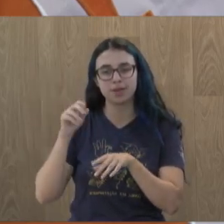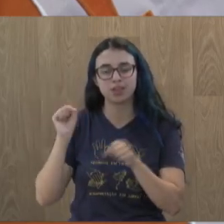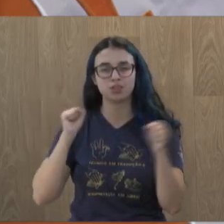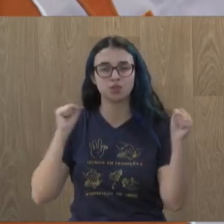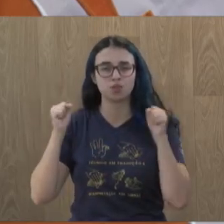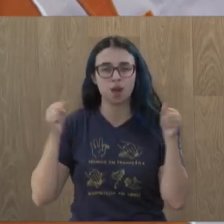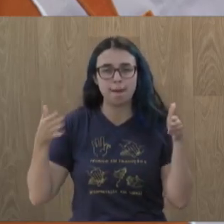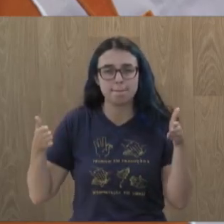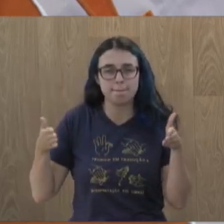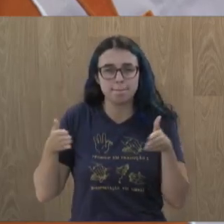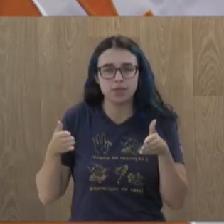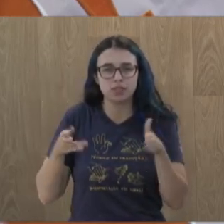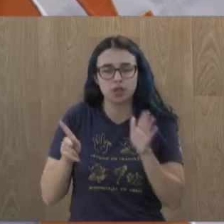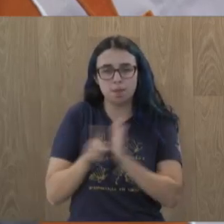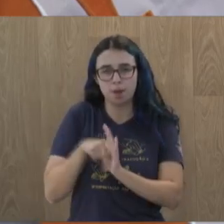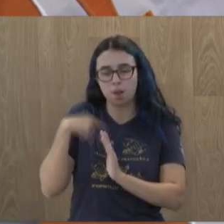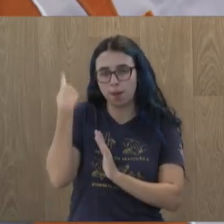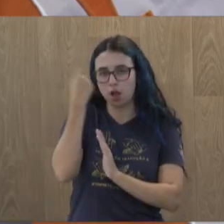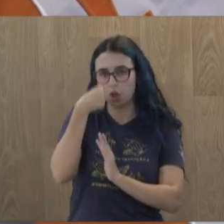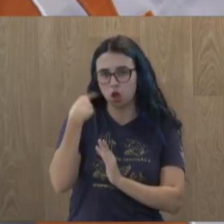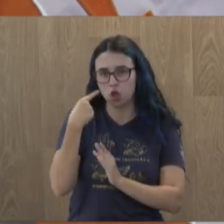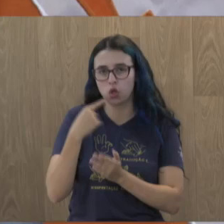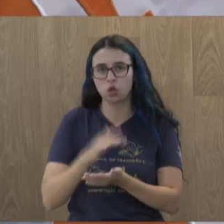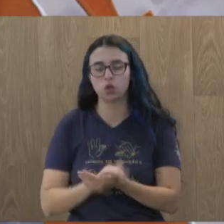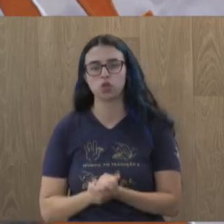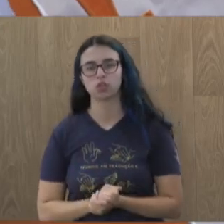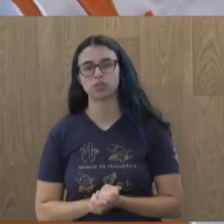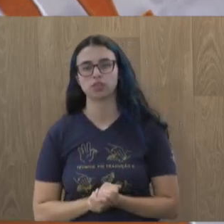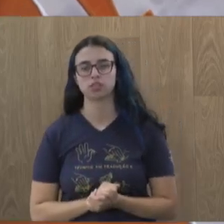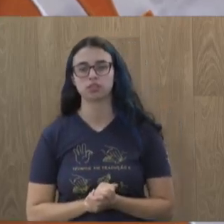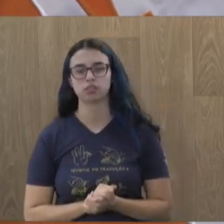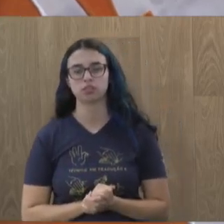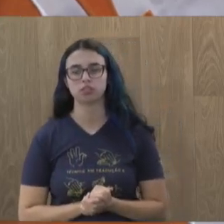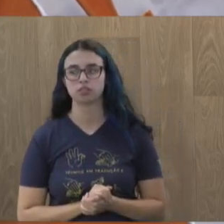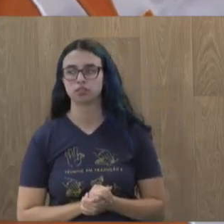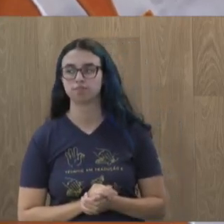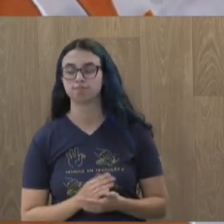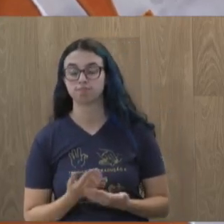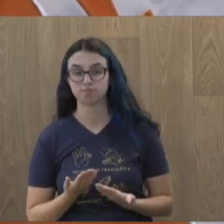E muitas das vezes o Chacalzinho chegava lá, batia na porta.